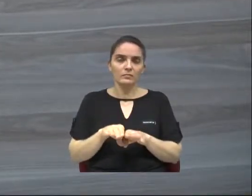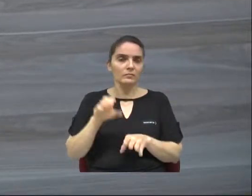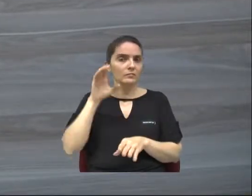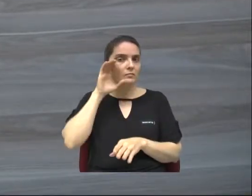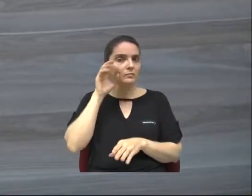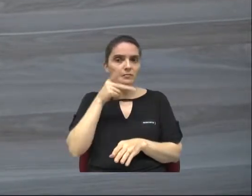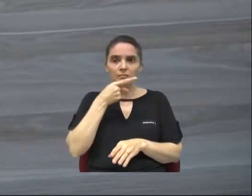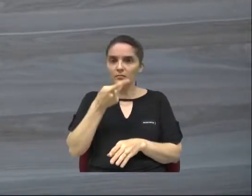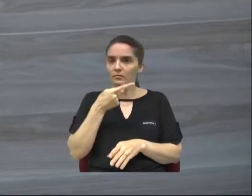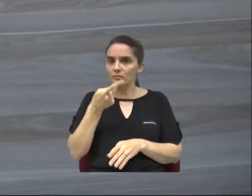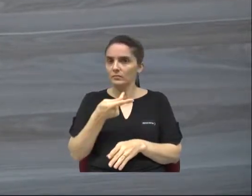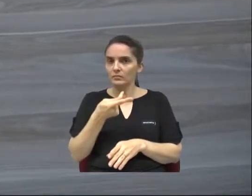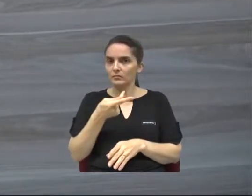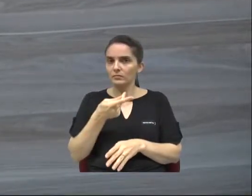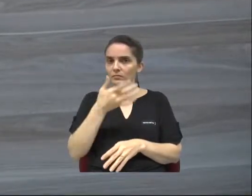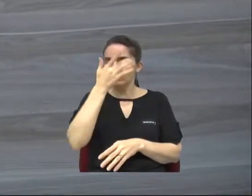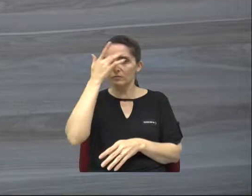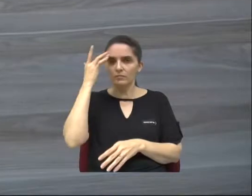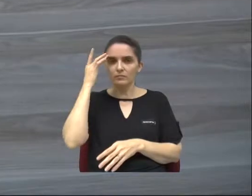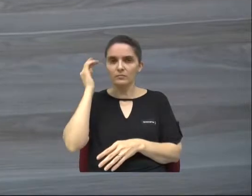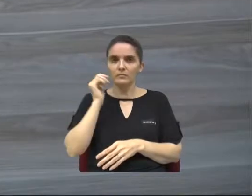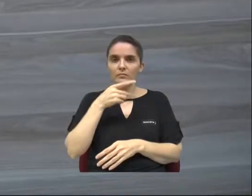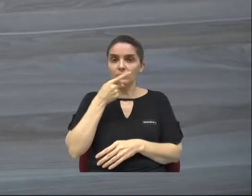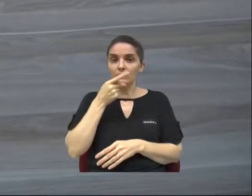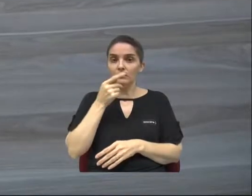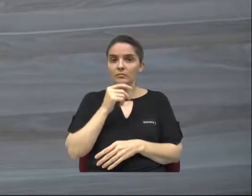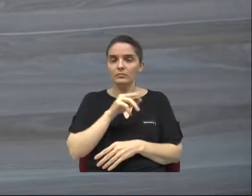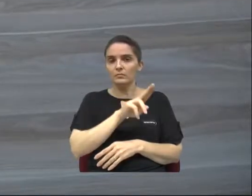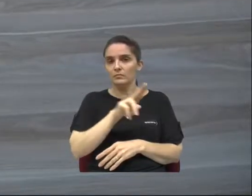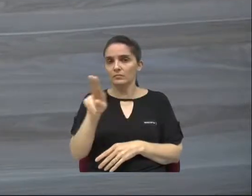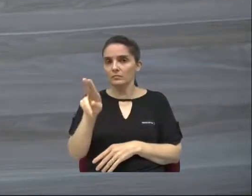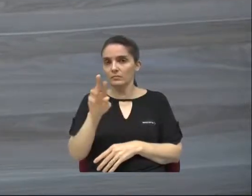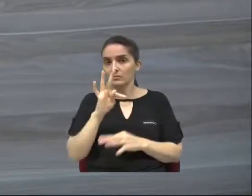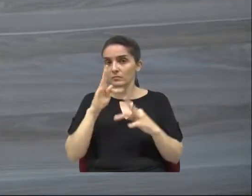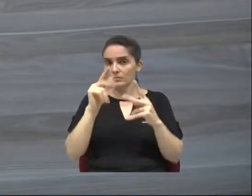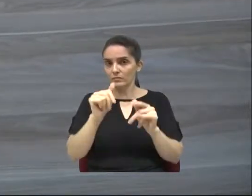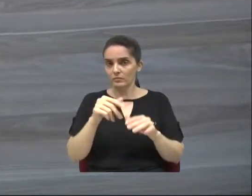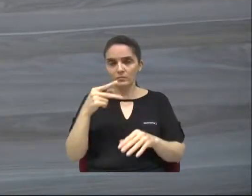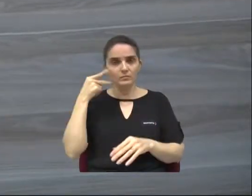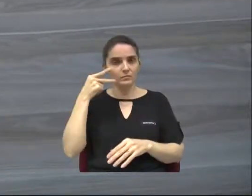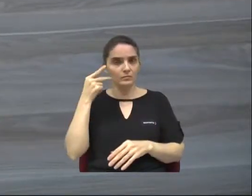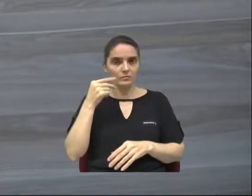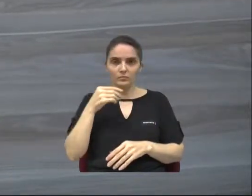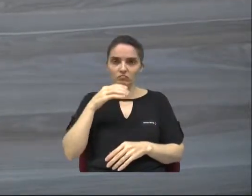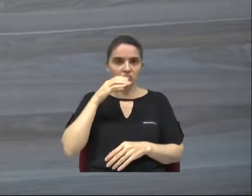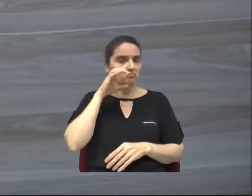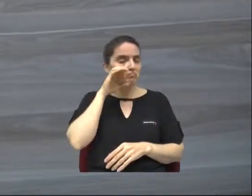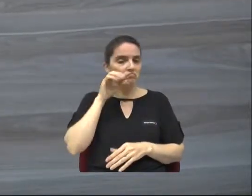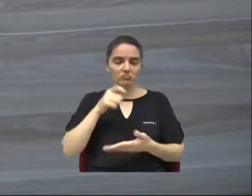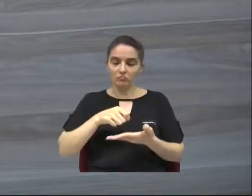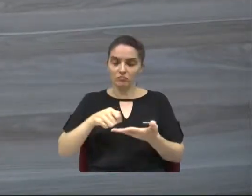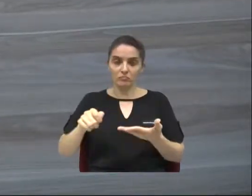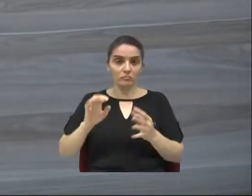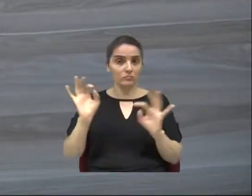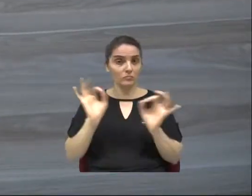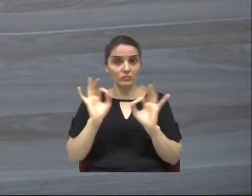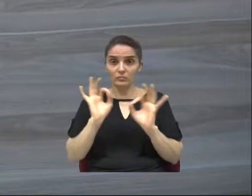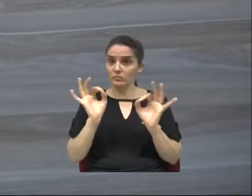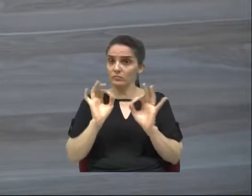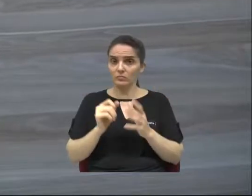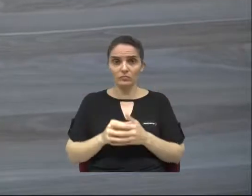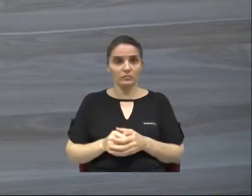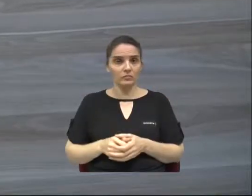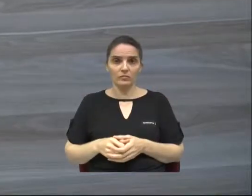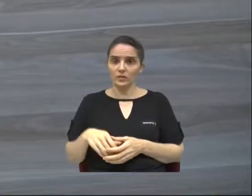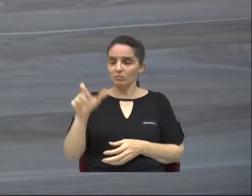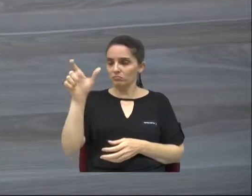Da forma que você colocou aqui, diz que ele está falando em nome dos vereadores. Então, já vou dizer para ele que eu não assinei nenhuma procuração, ele não está falando em